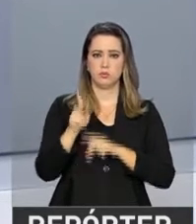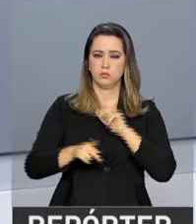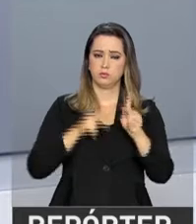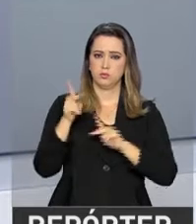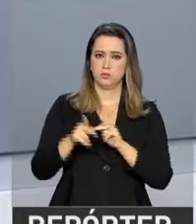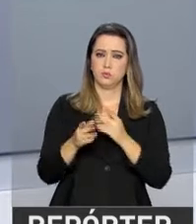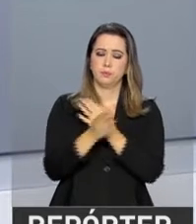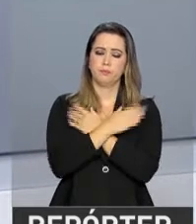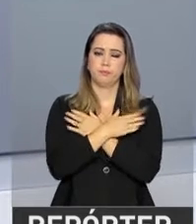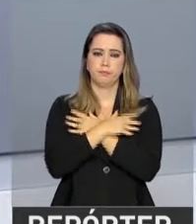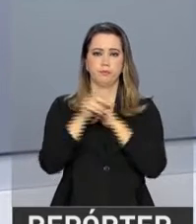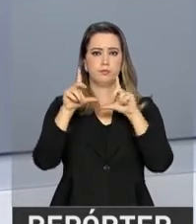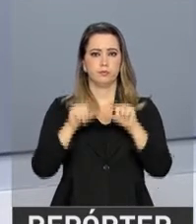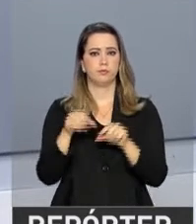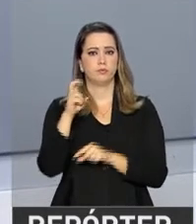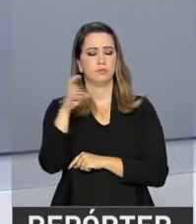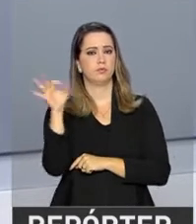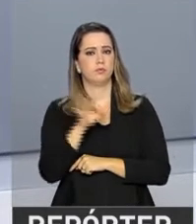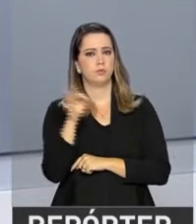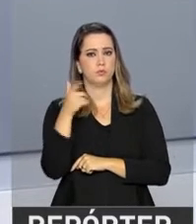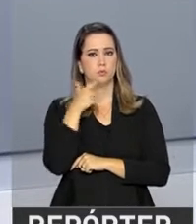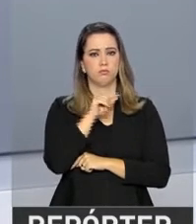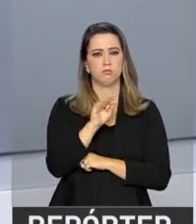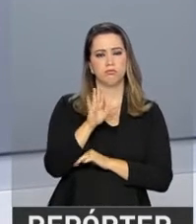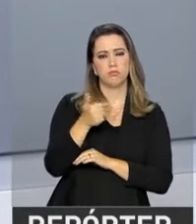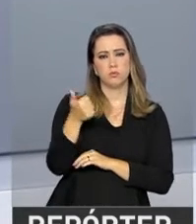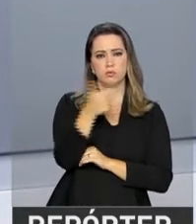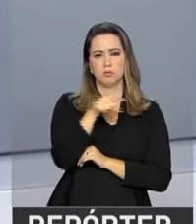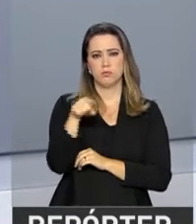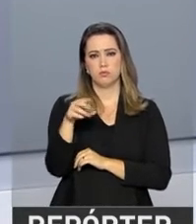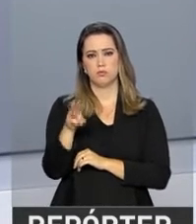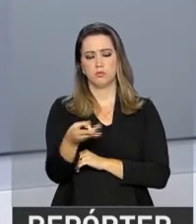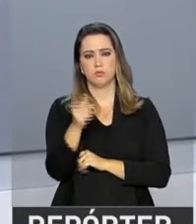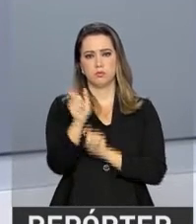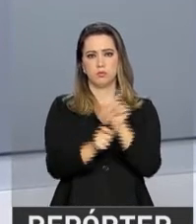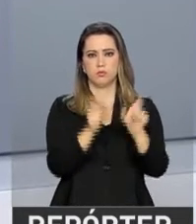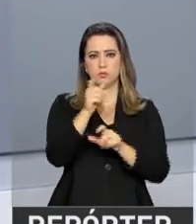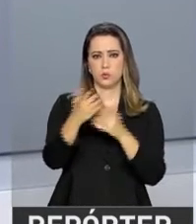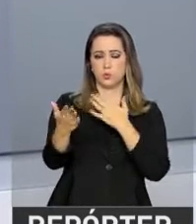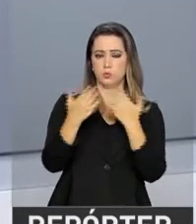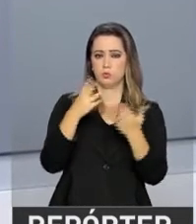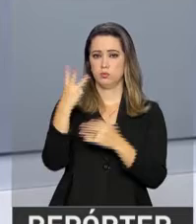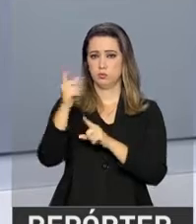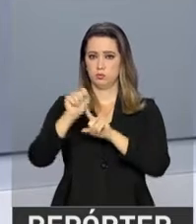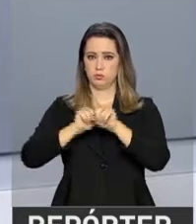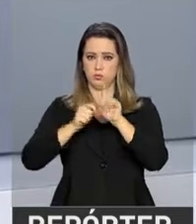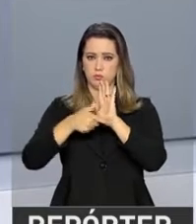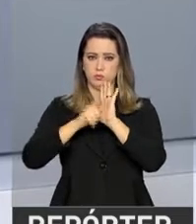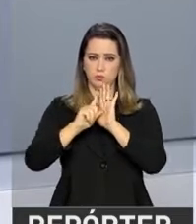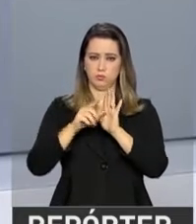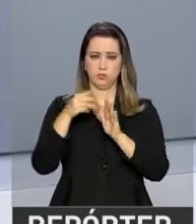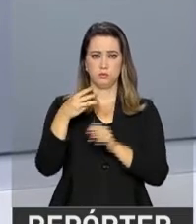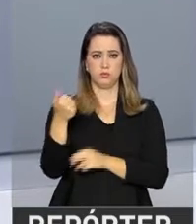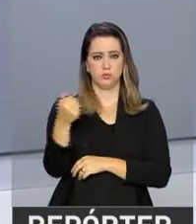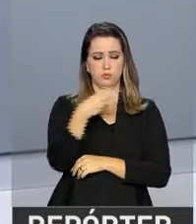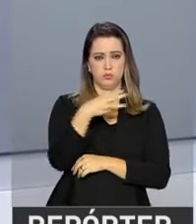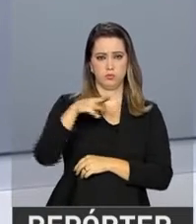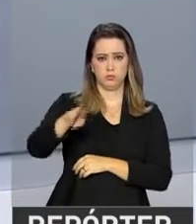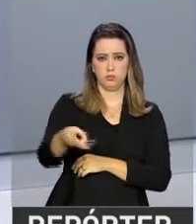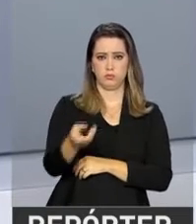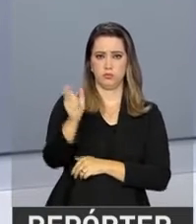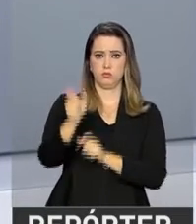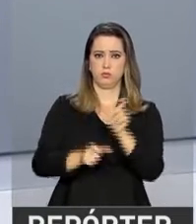população desocupada caiu 5% e chegou a cerca de 12 milhões de pessoas em relação ao trimestre anterior, que